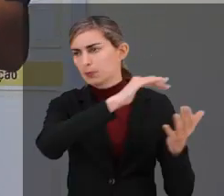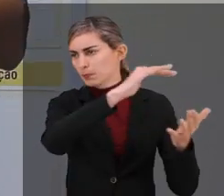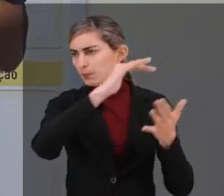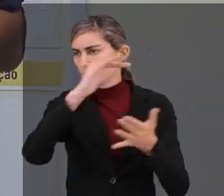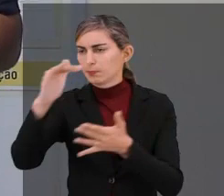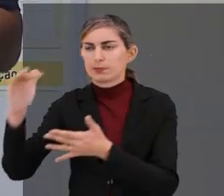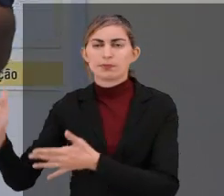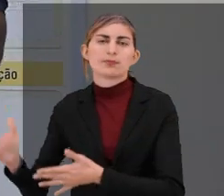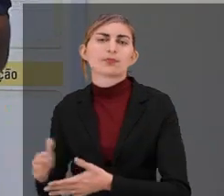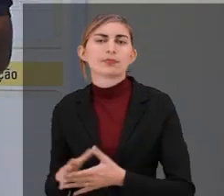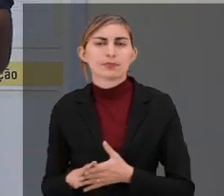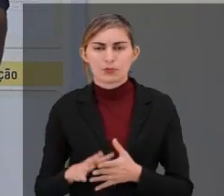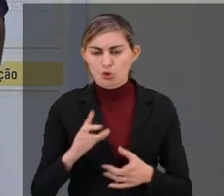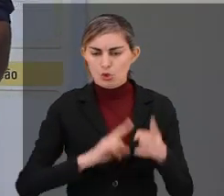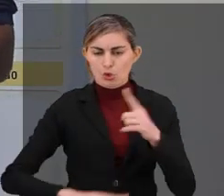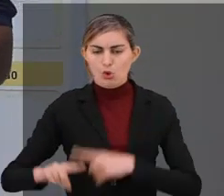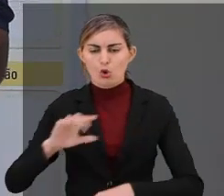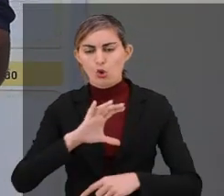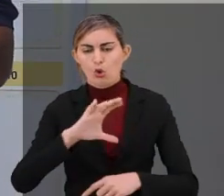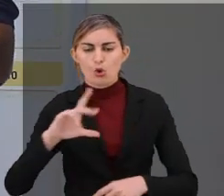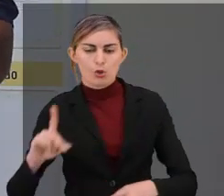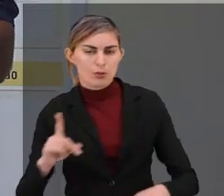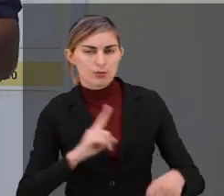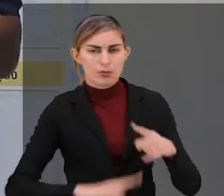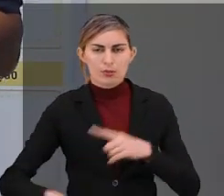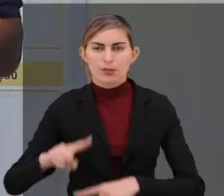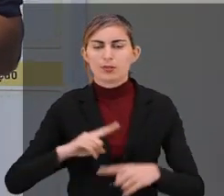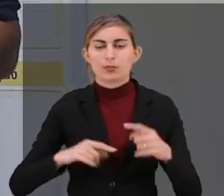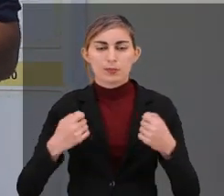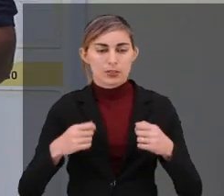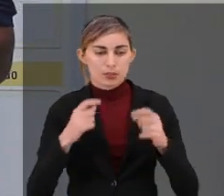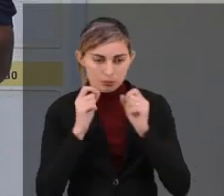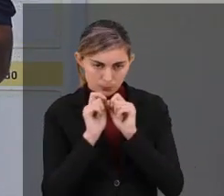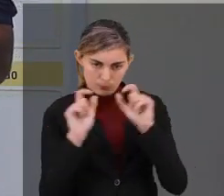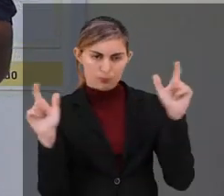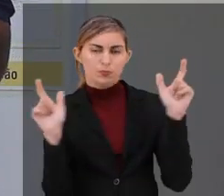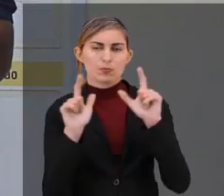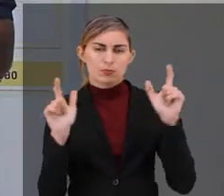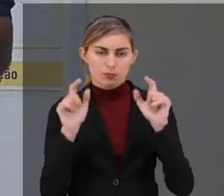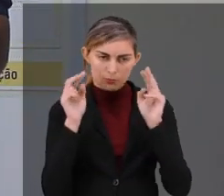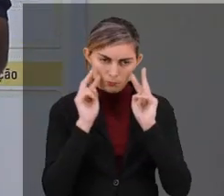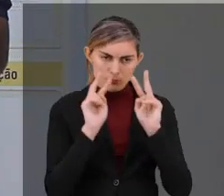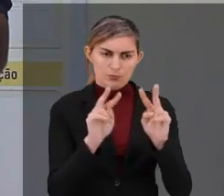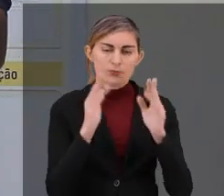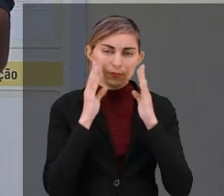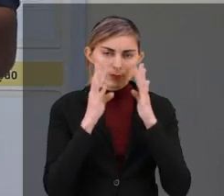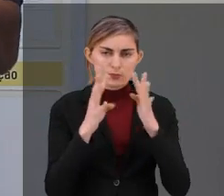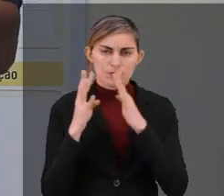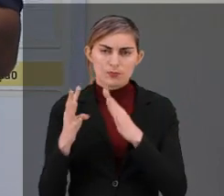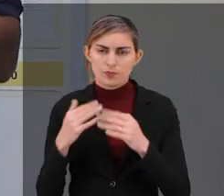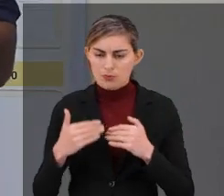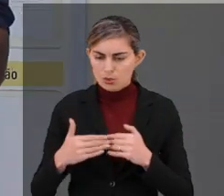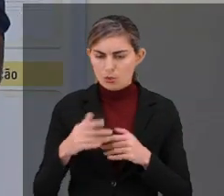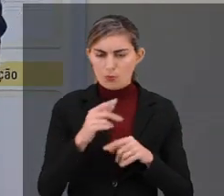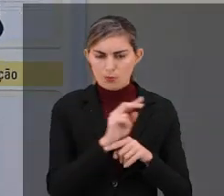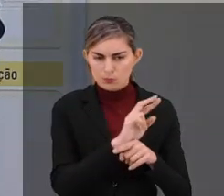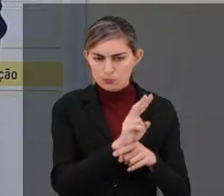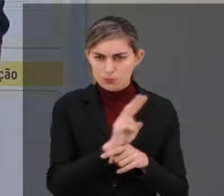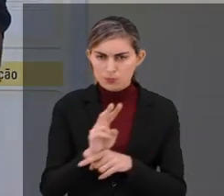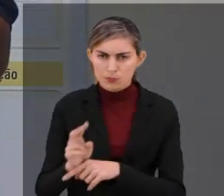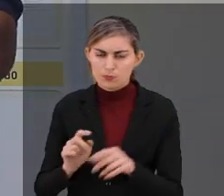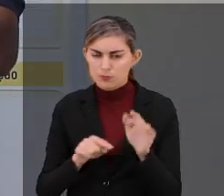ou aquela pessoa que coordena essas entregas, tem que ficar de olho. Porque a partir do momento que